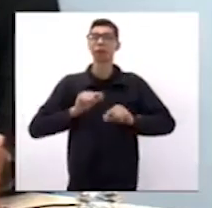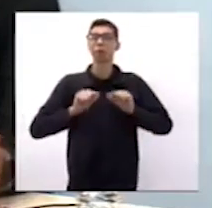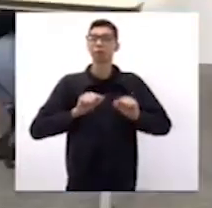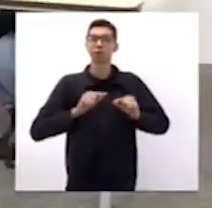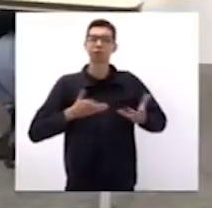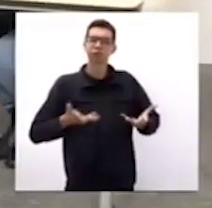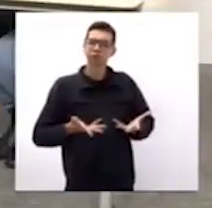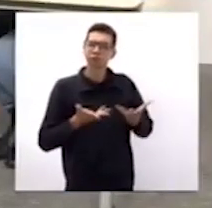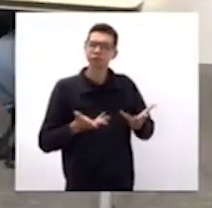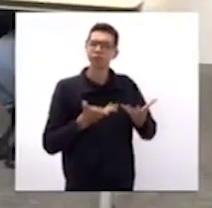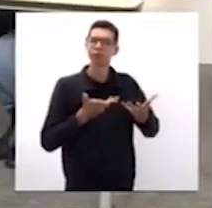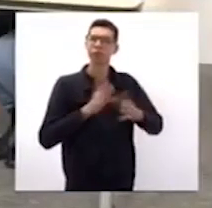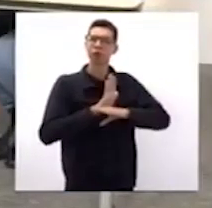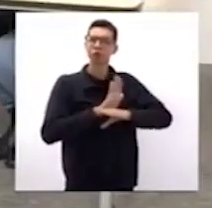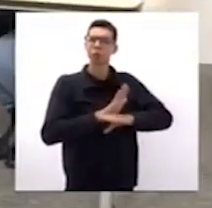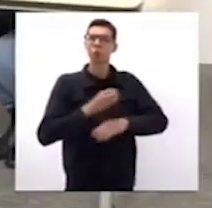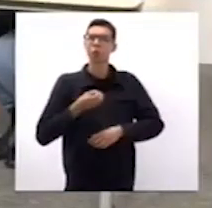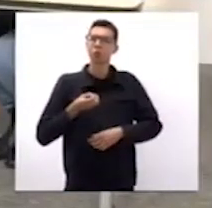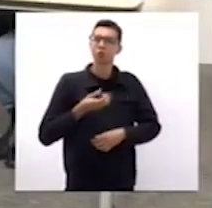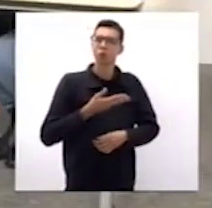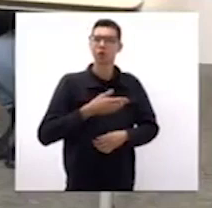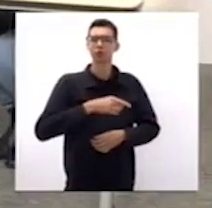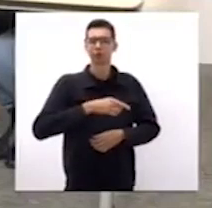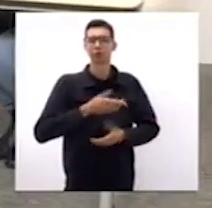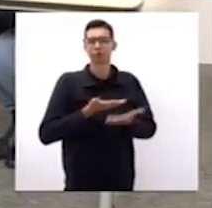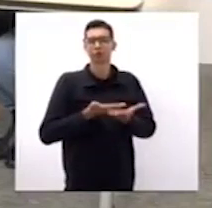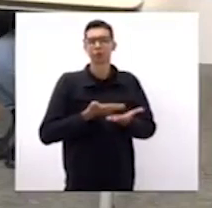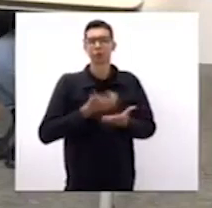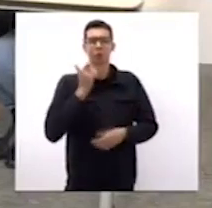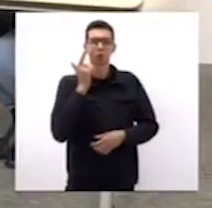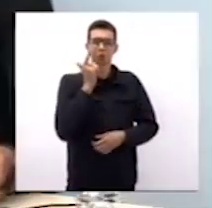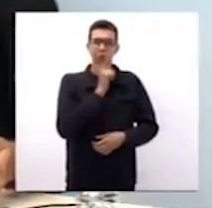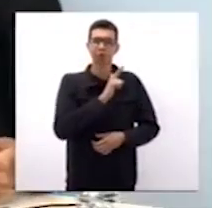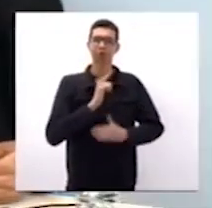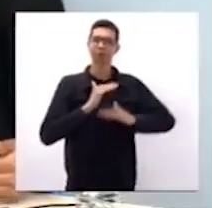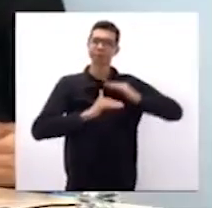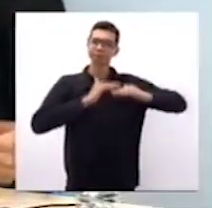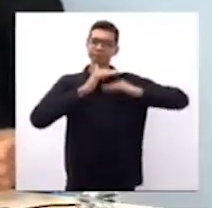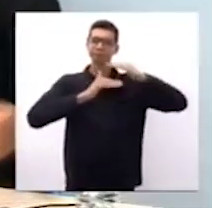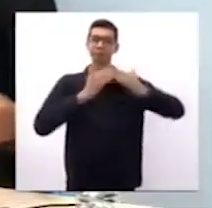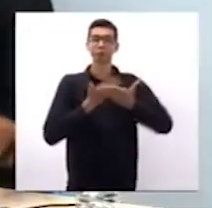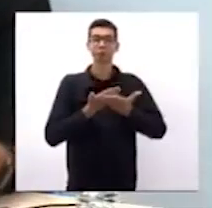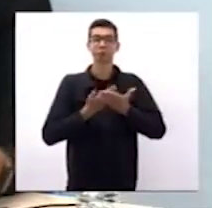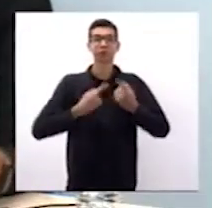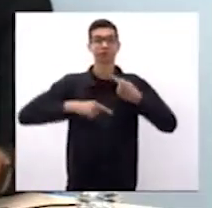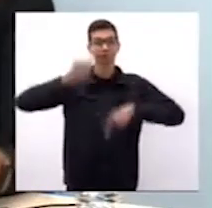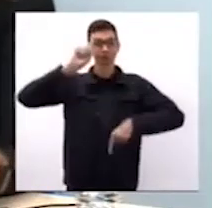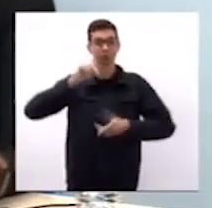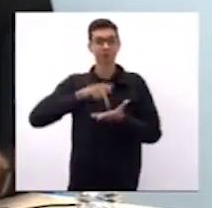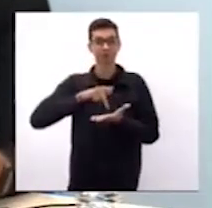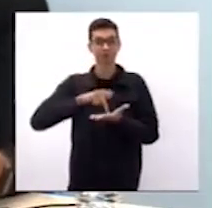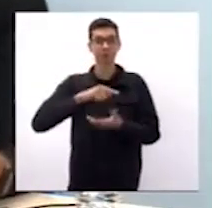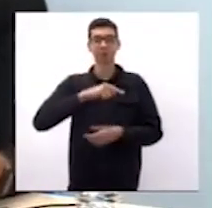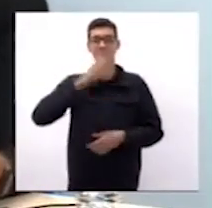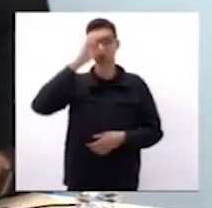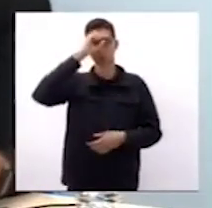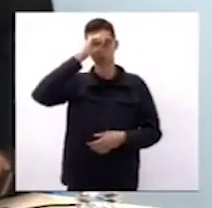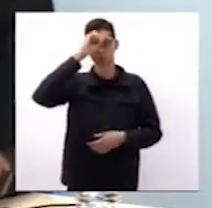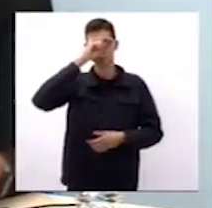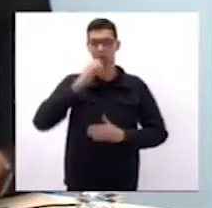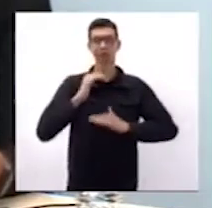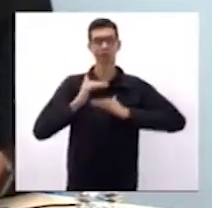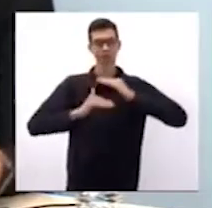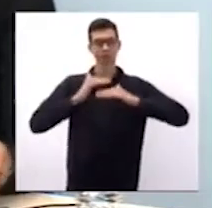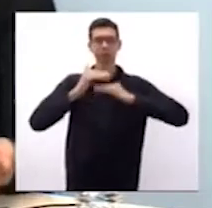esse protagonismo para que ele consiga levar os seus estudos, para ele levar aí o seu aprendizado à frente.